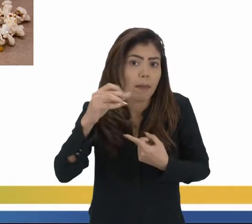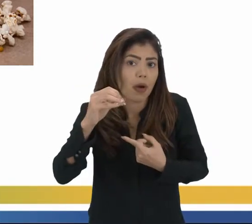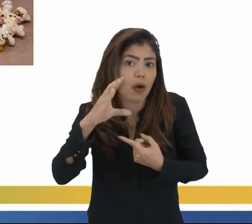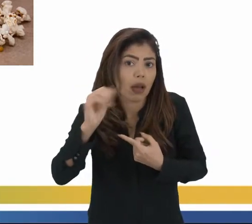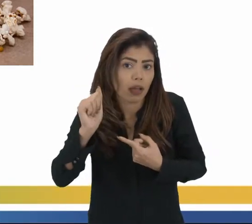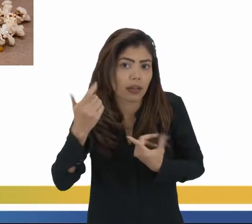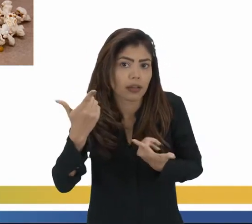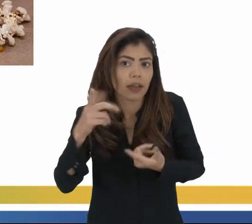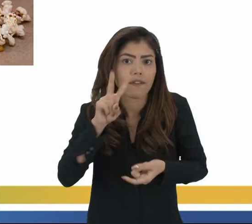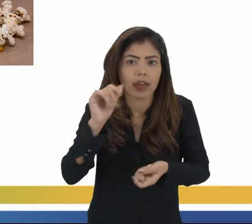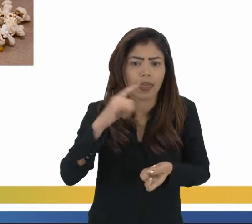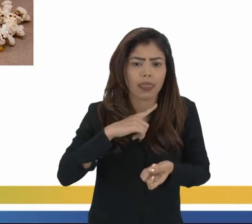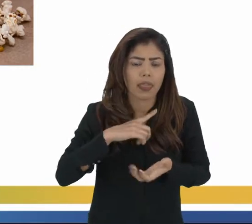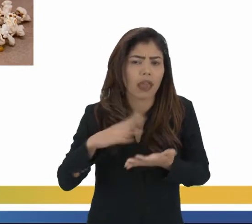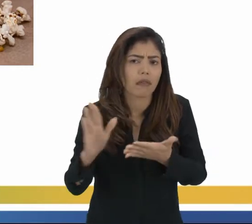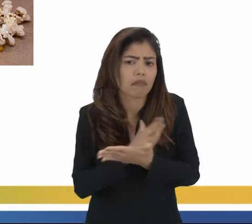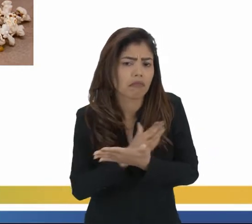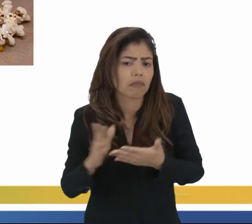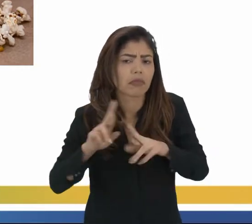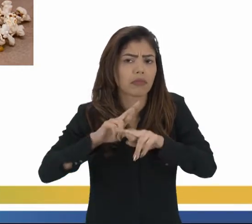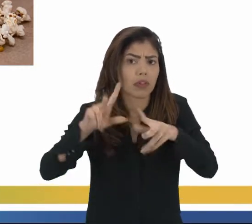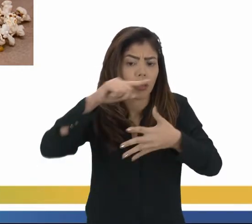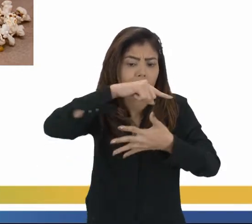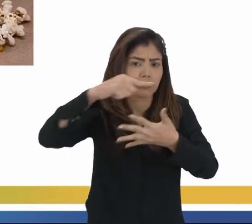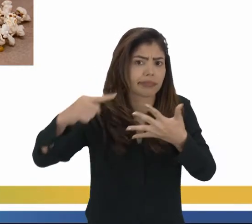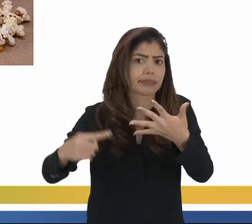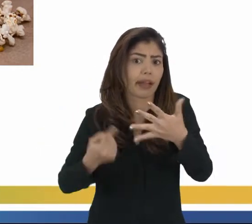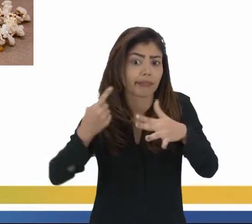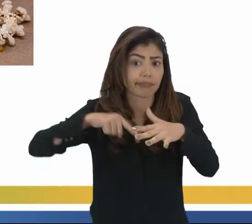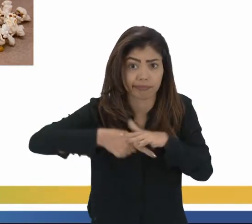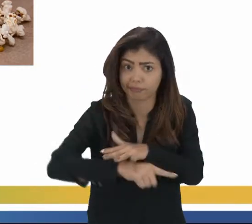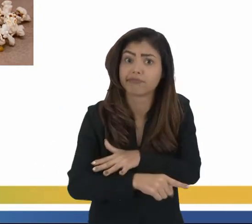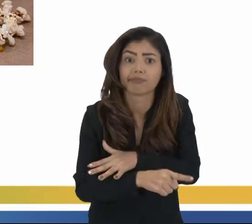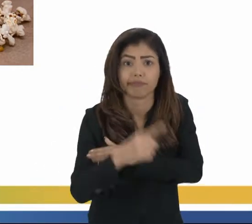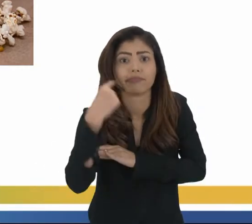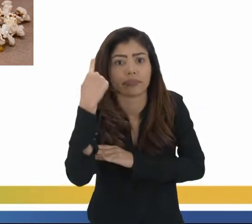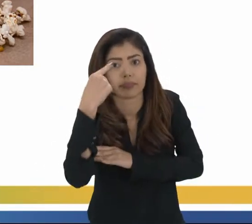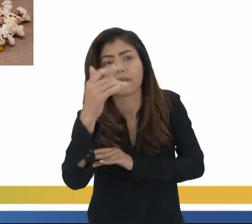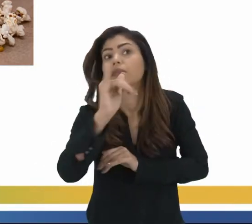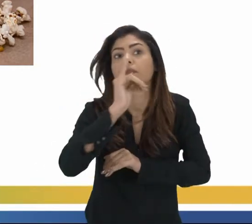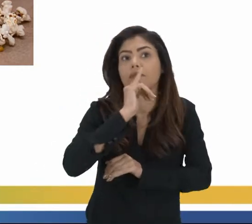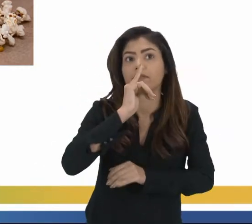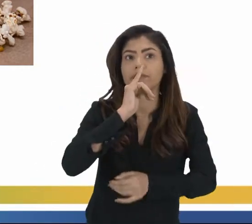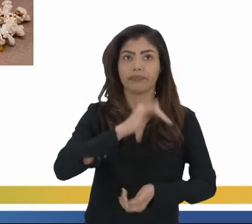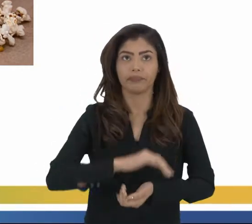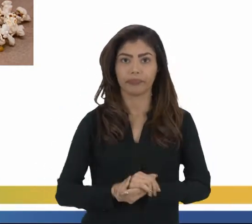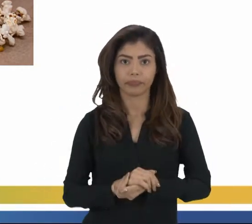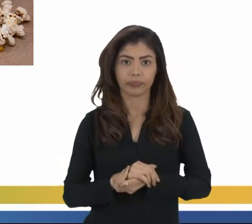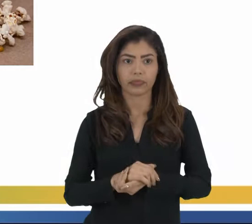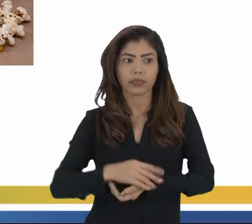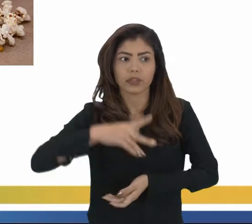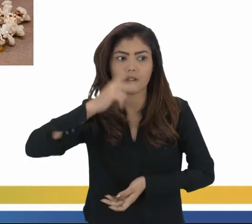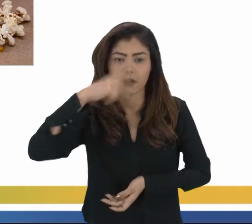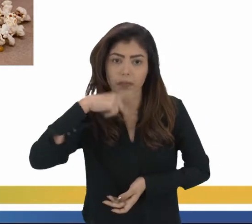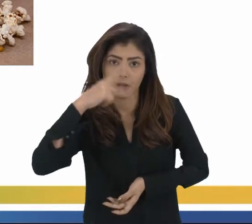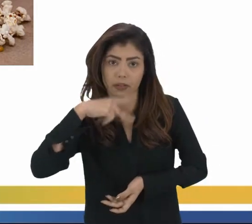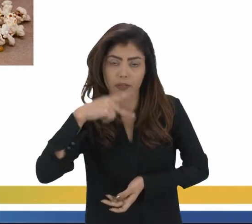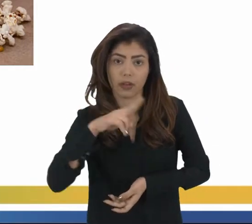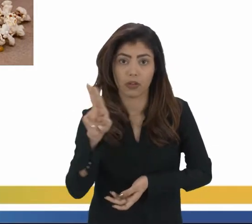pipoca vai ter uma variação tremenda dentro dos países hispanos. Por exemplo, no Peru são chamadas